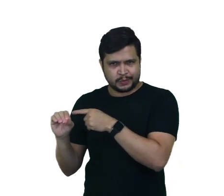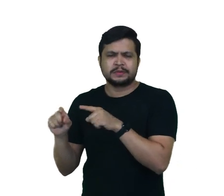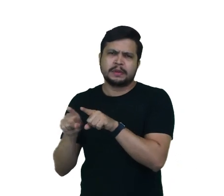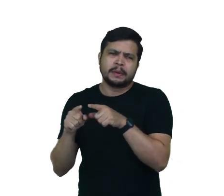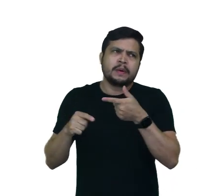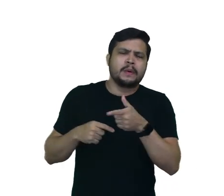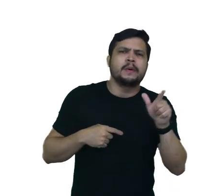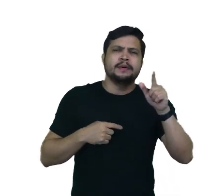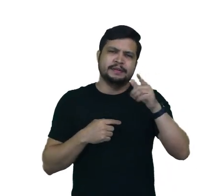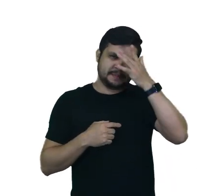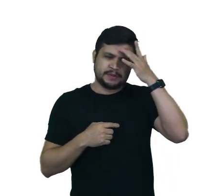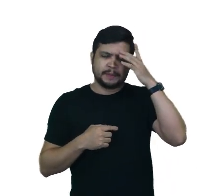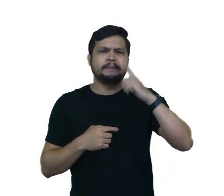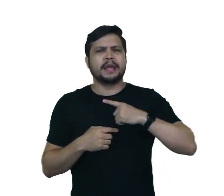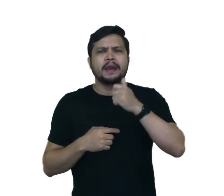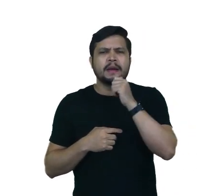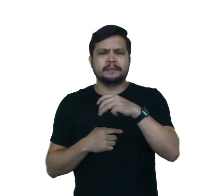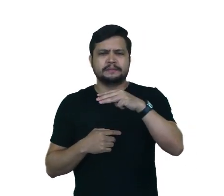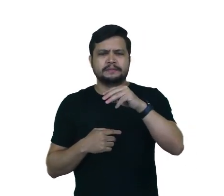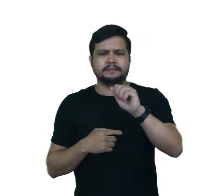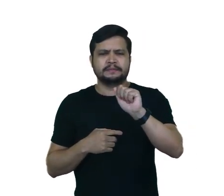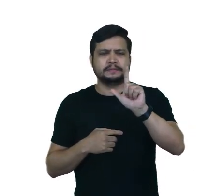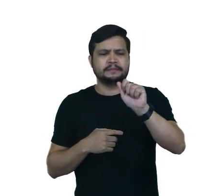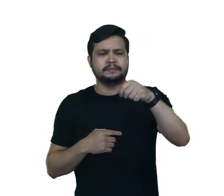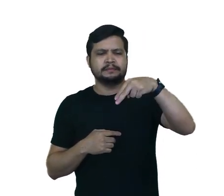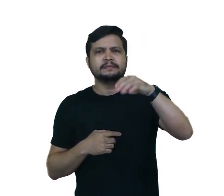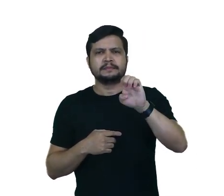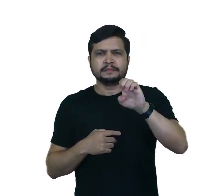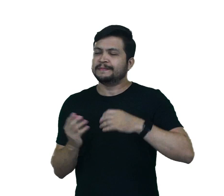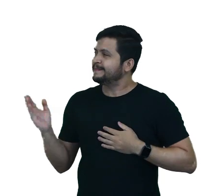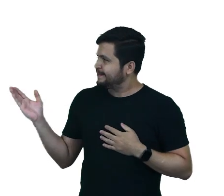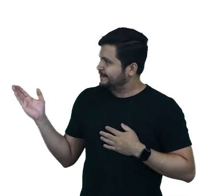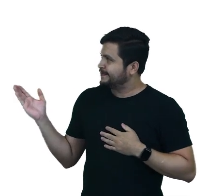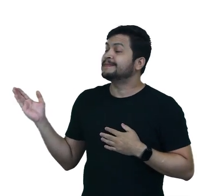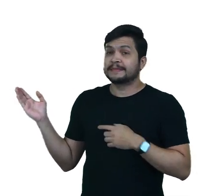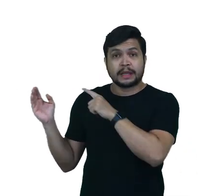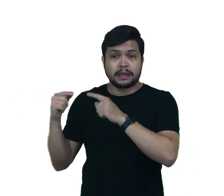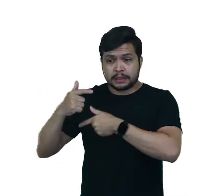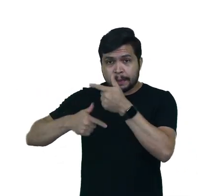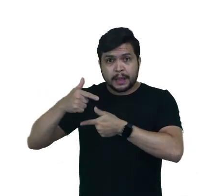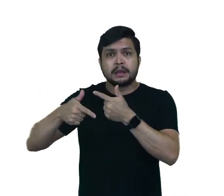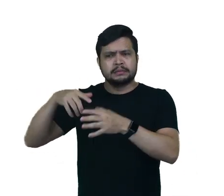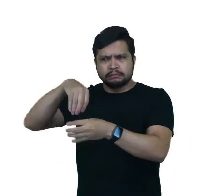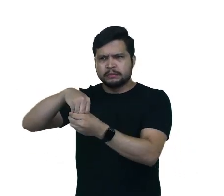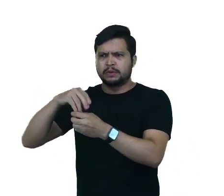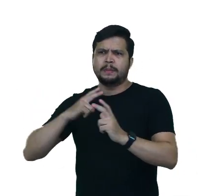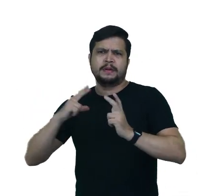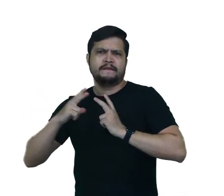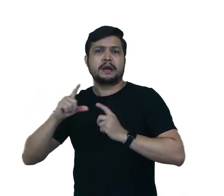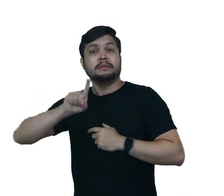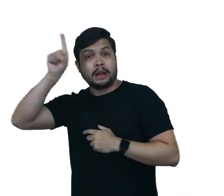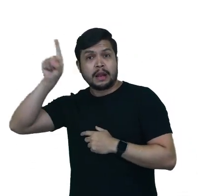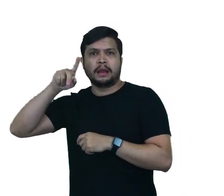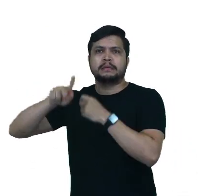iniciativa privada, e outras pessoas. Eu trouxe aqui a Malane, não sei se vocês lembram dela, conheceram ela. A Malane, ela trabalha na